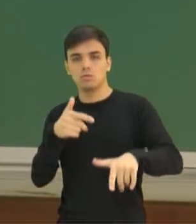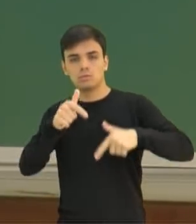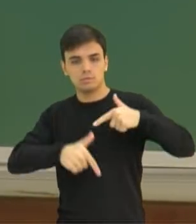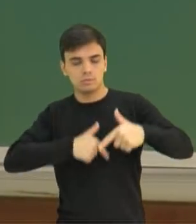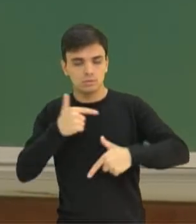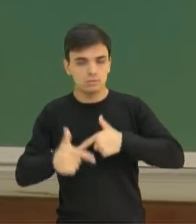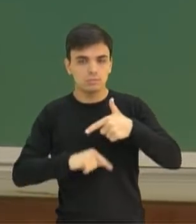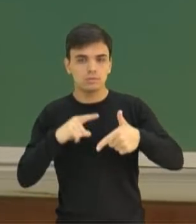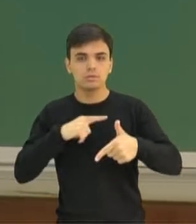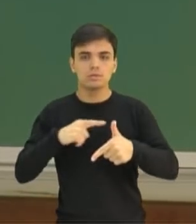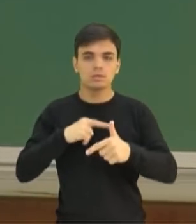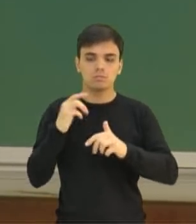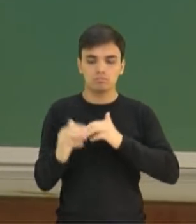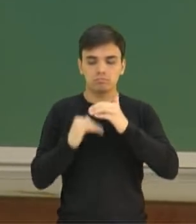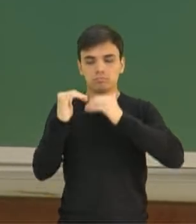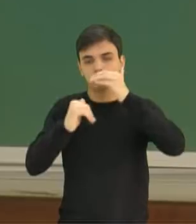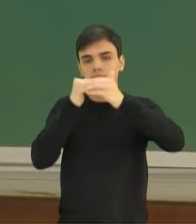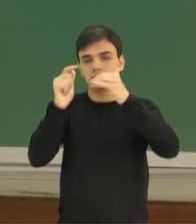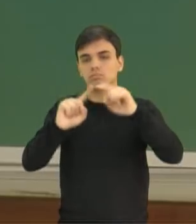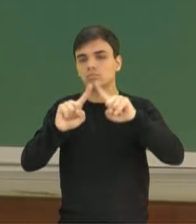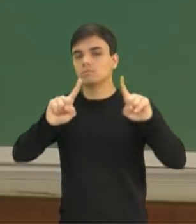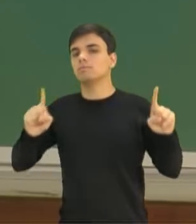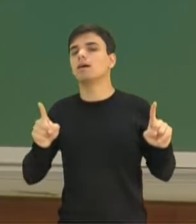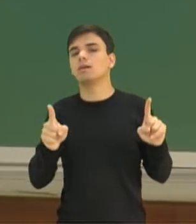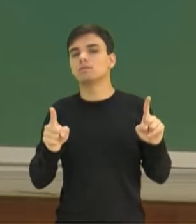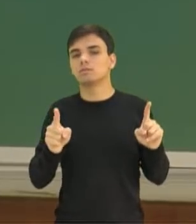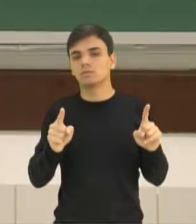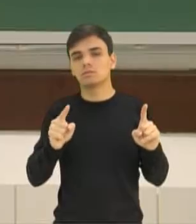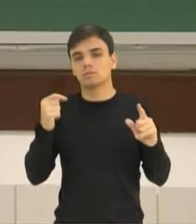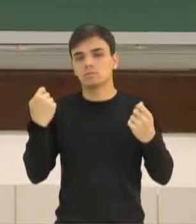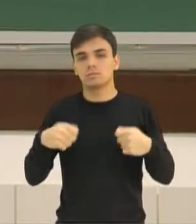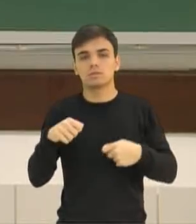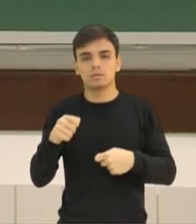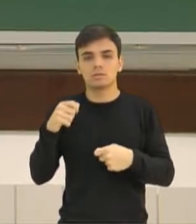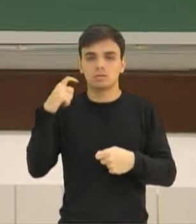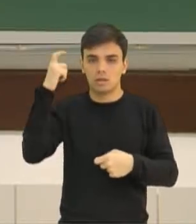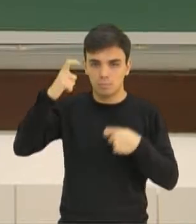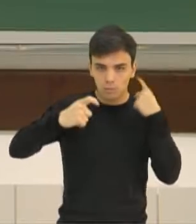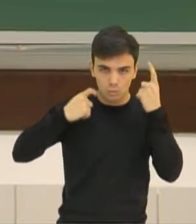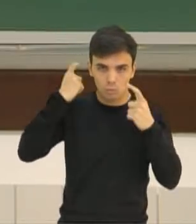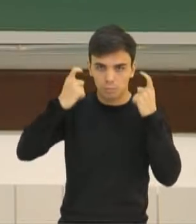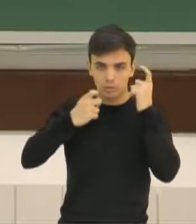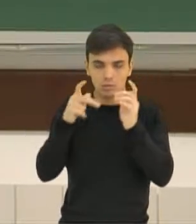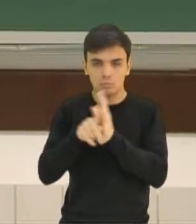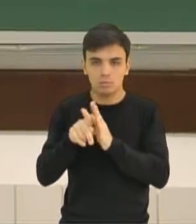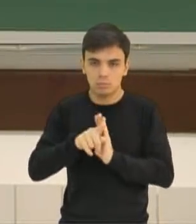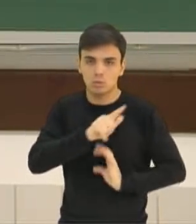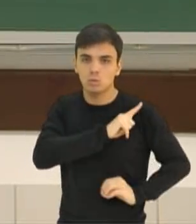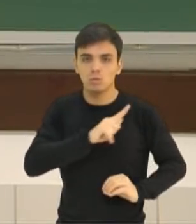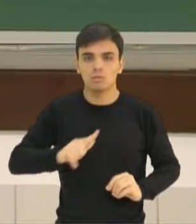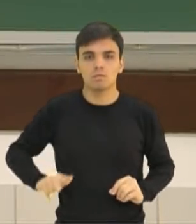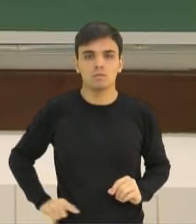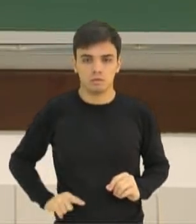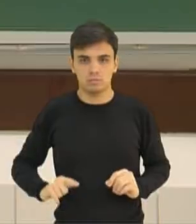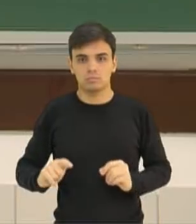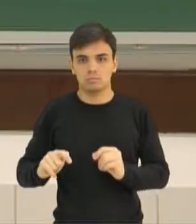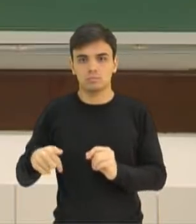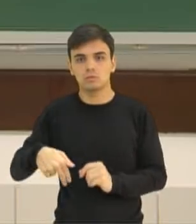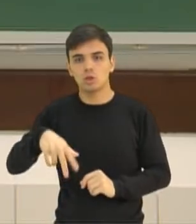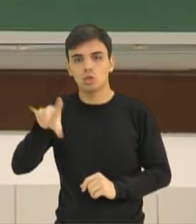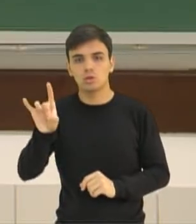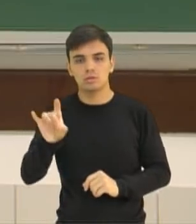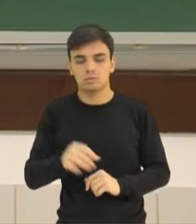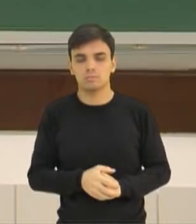capacidade de desenvolvimento, mas que ainda deve existir uma preocupação lá dos governantes em relação à região Nordeste,